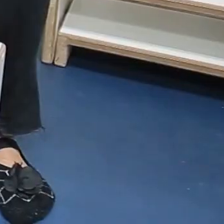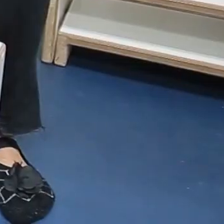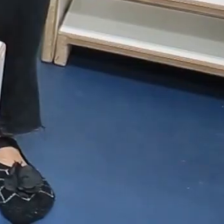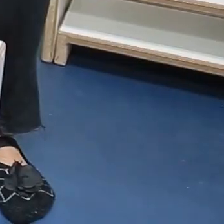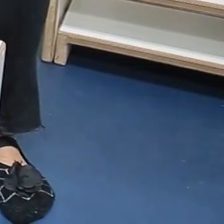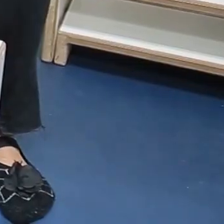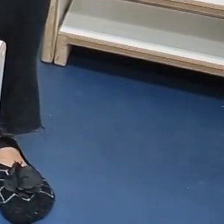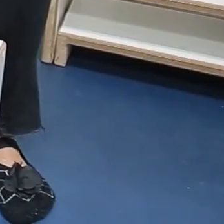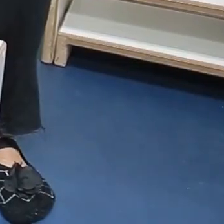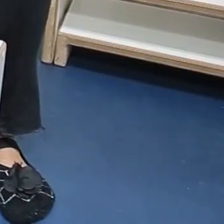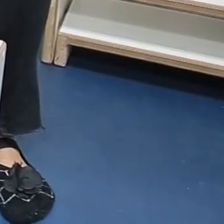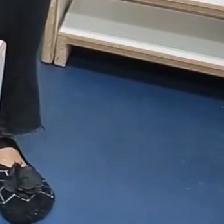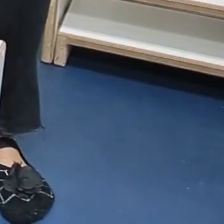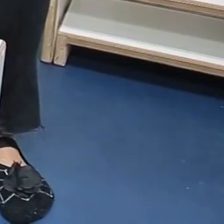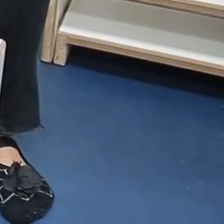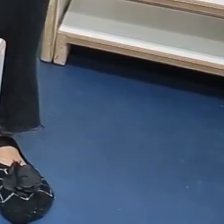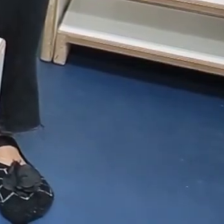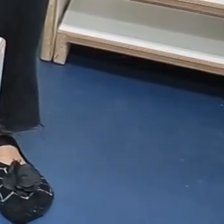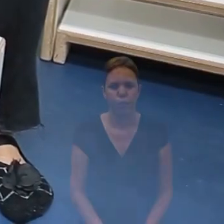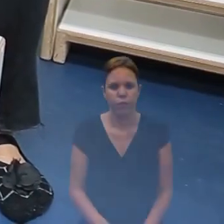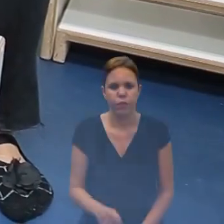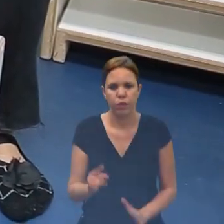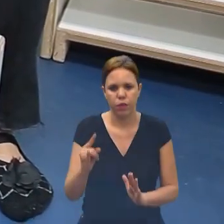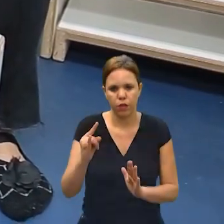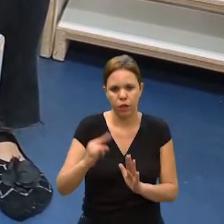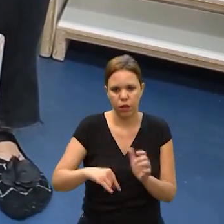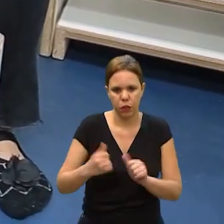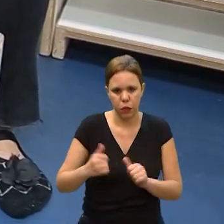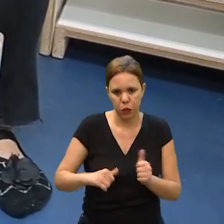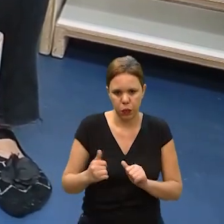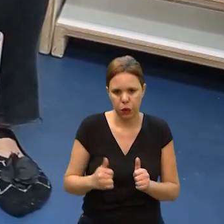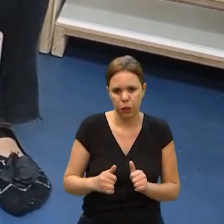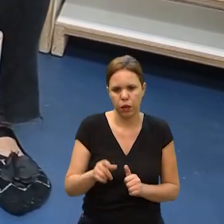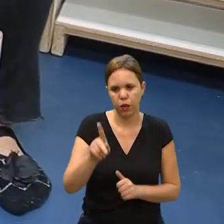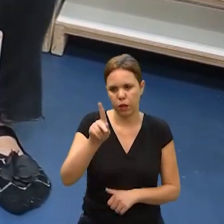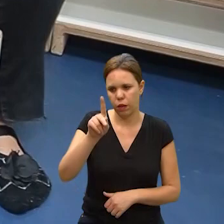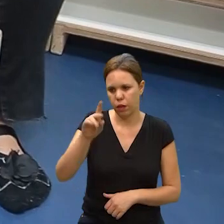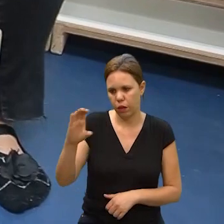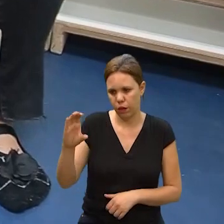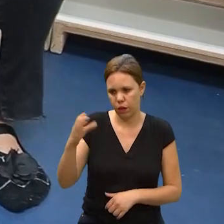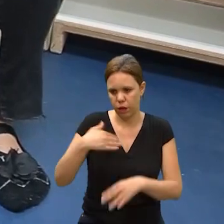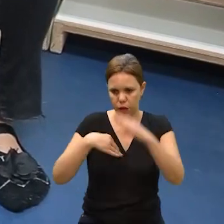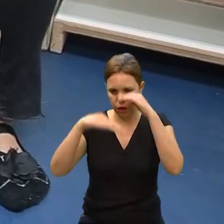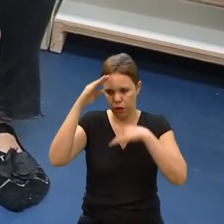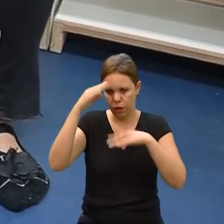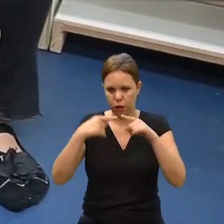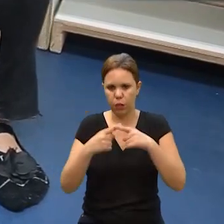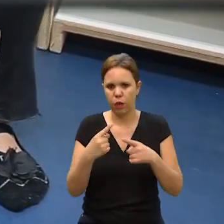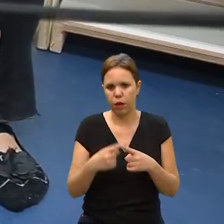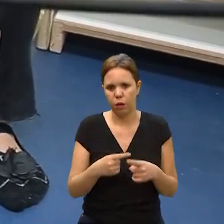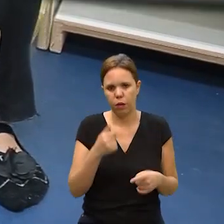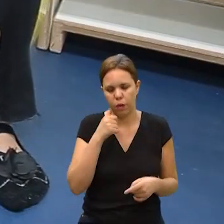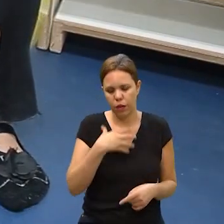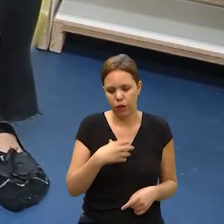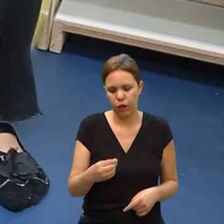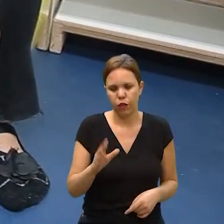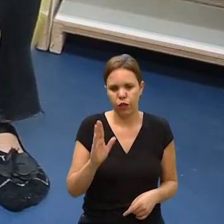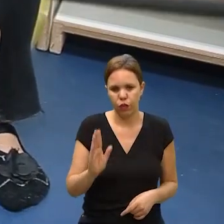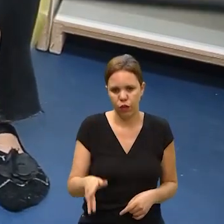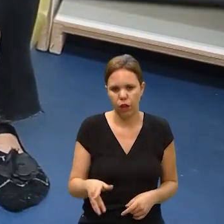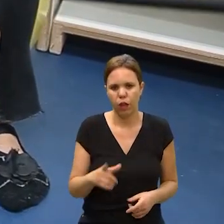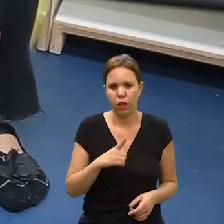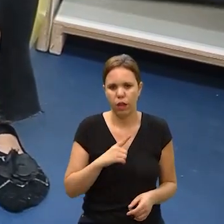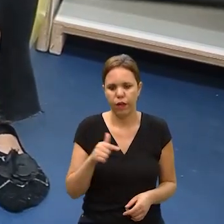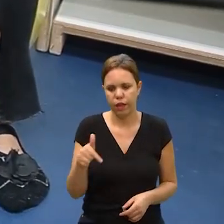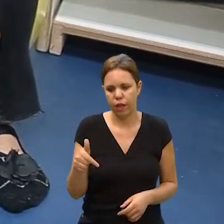É importante esse diagnóstico de PC, porque as minhas filhas,